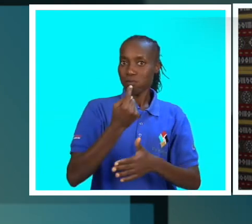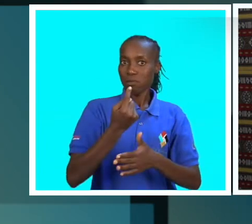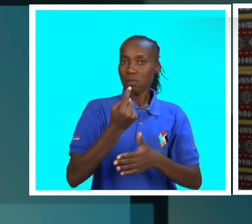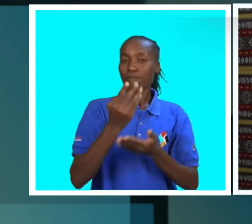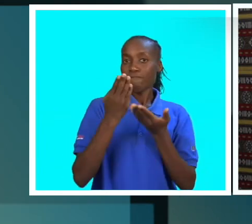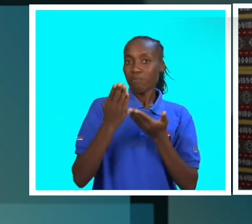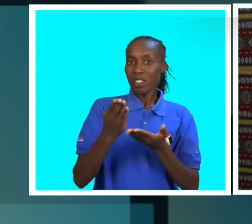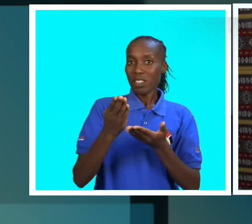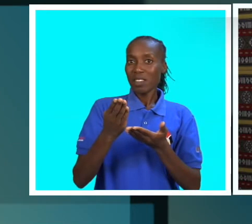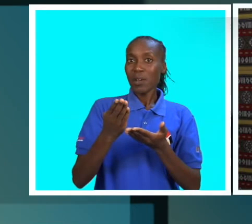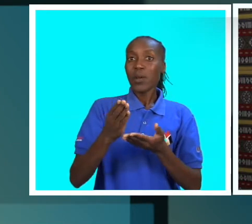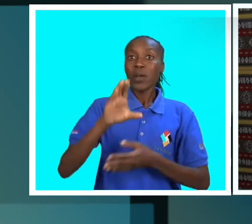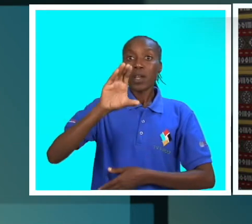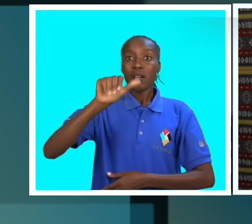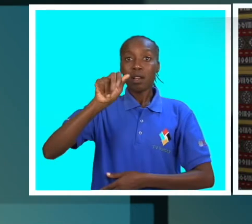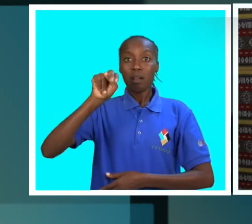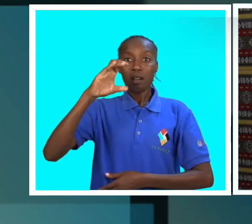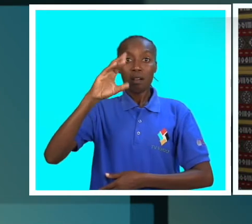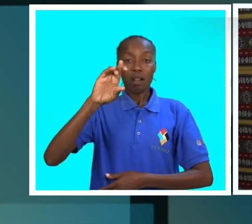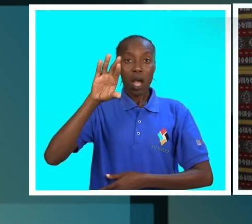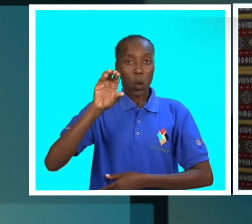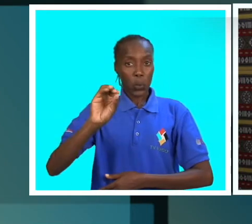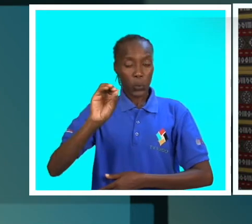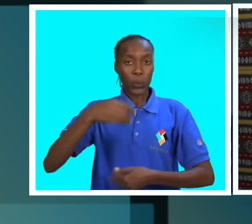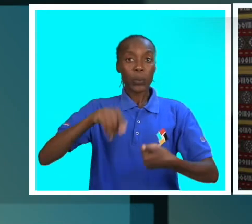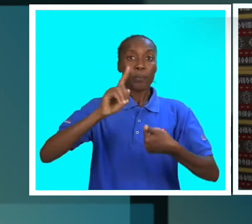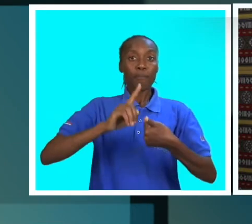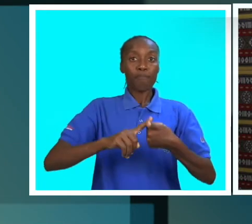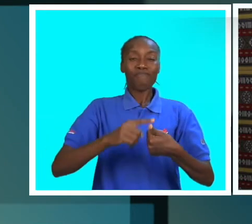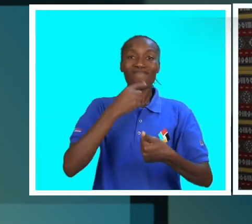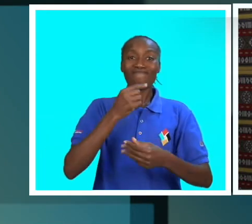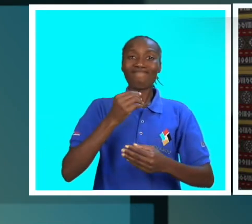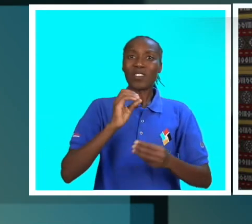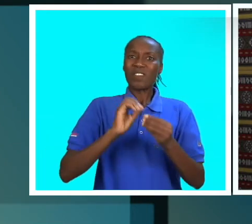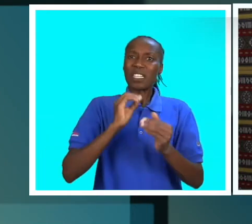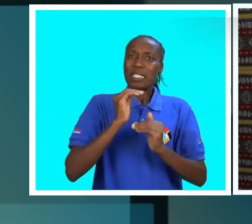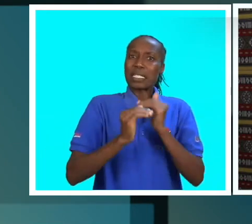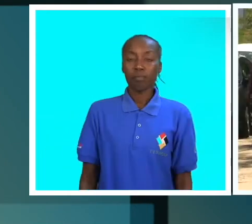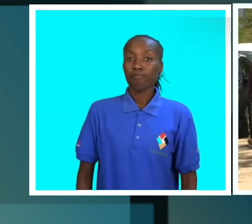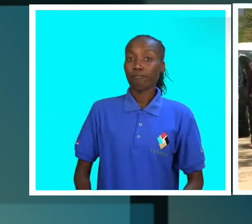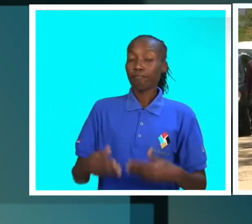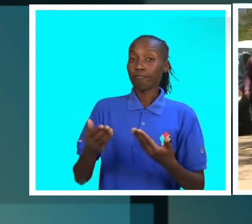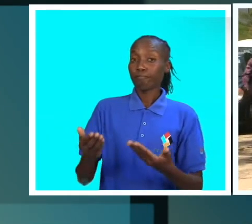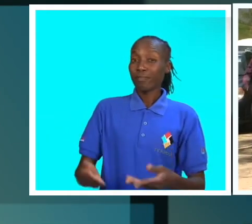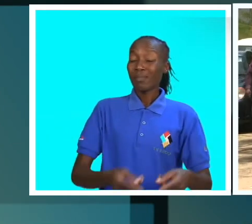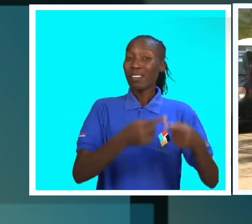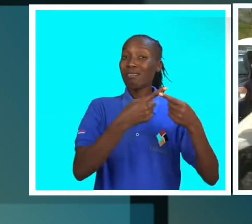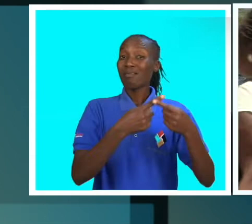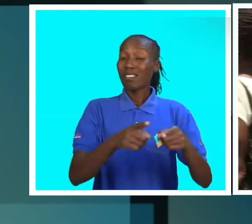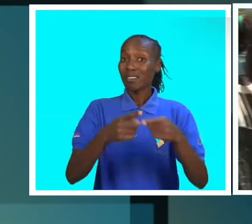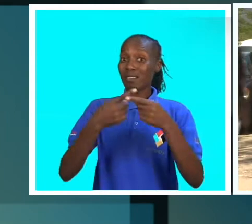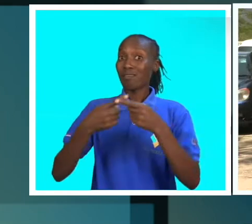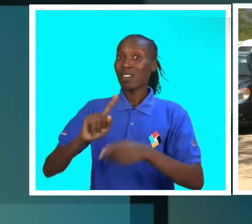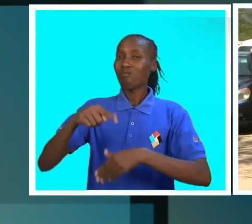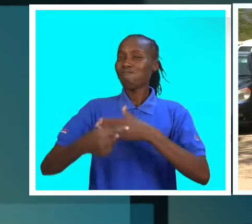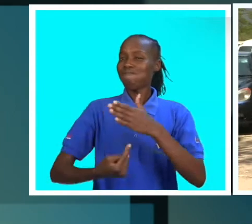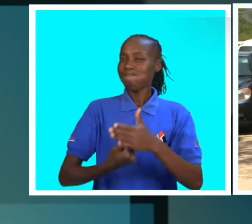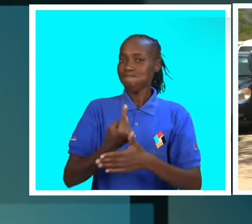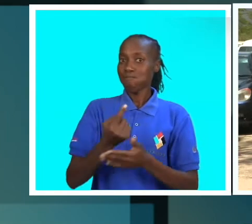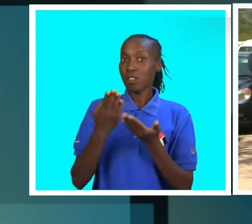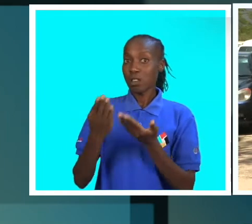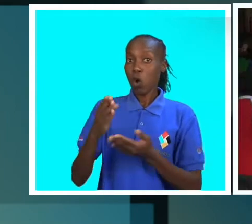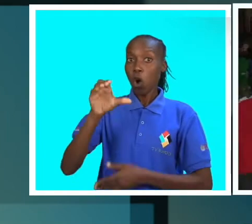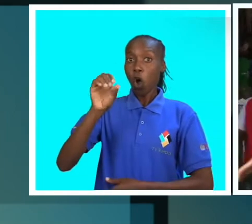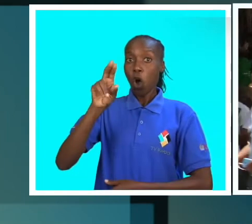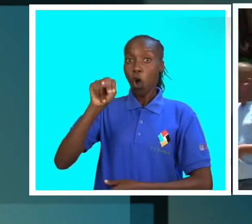tal realmente aquela célula que, por sua vez, se reproduz sem parar. Seja qual for a origem, de